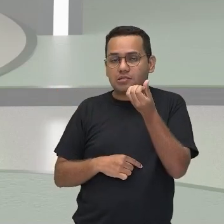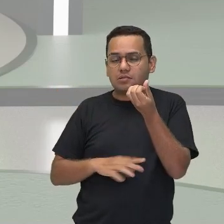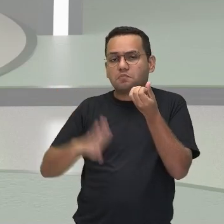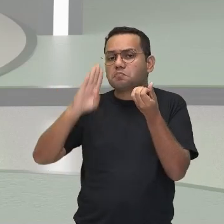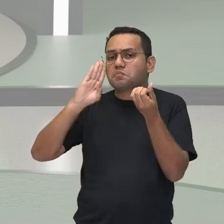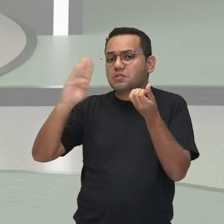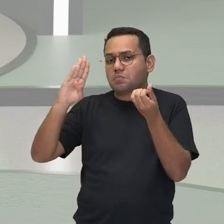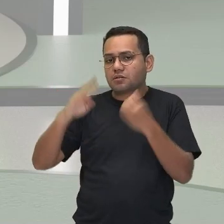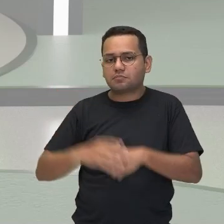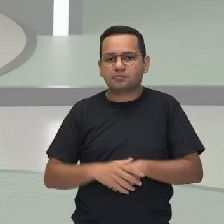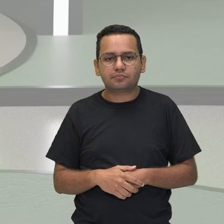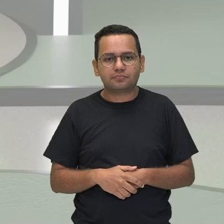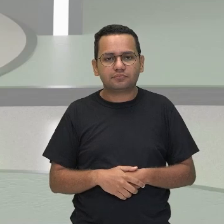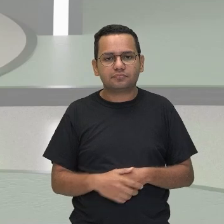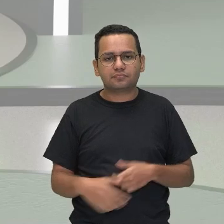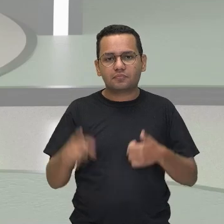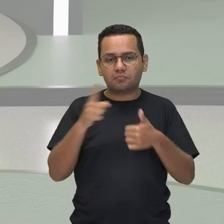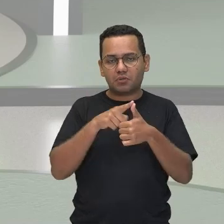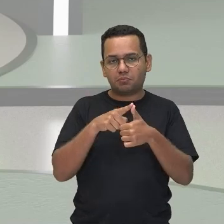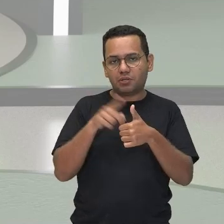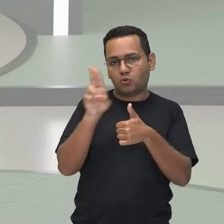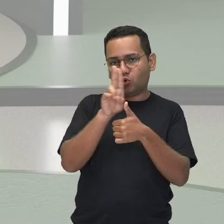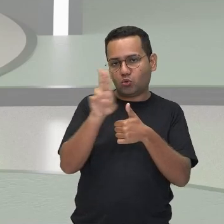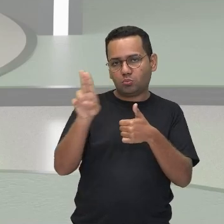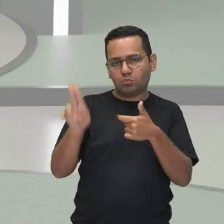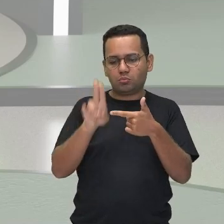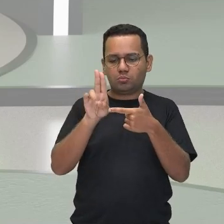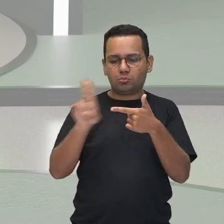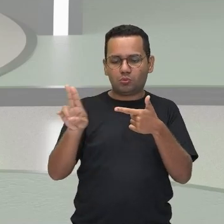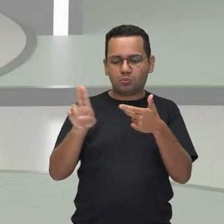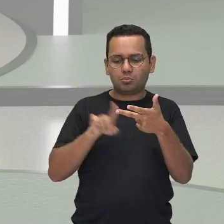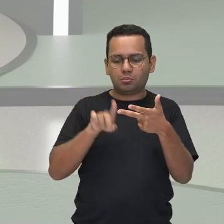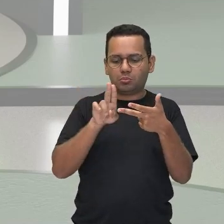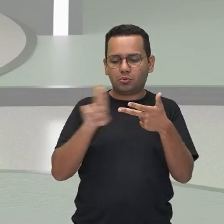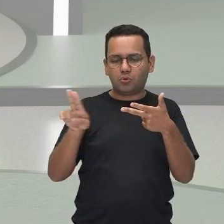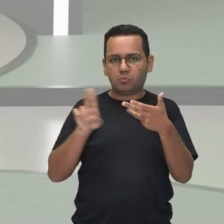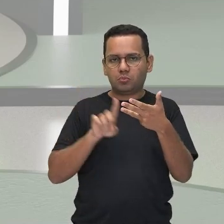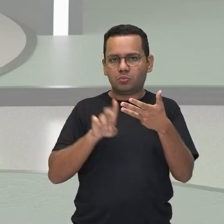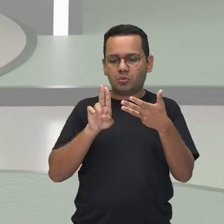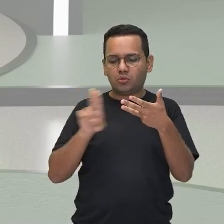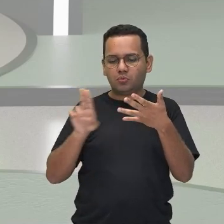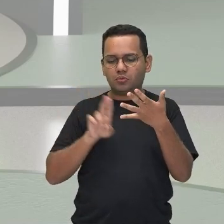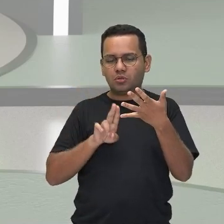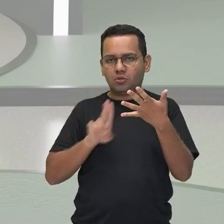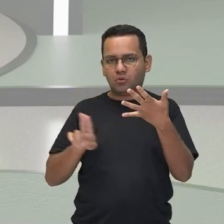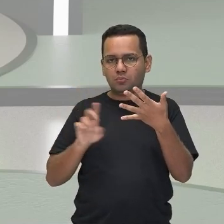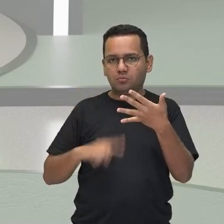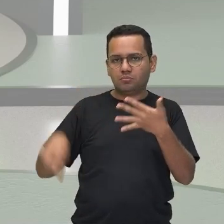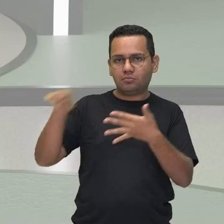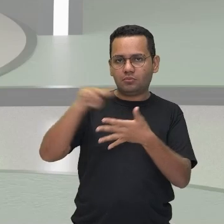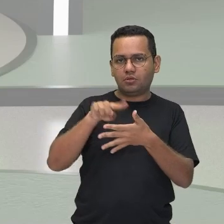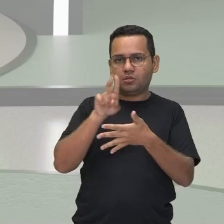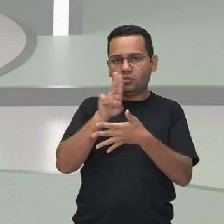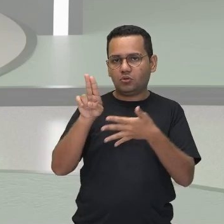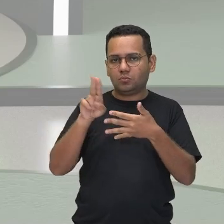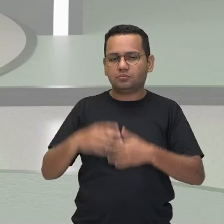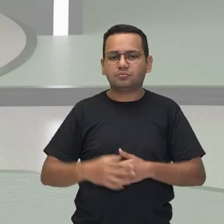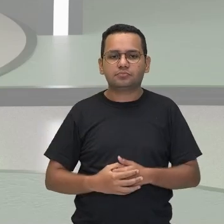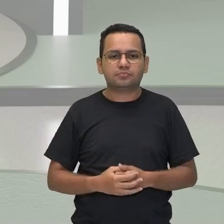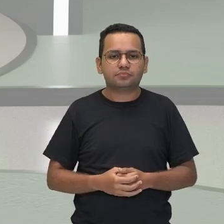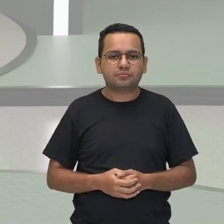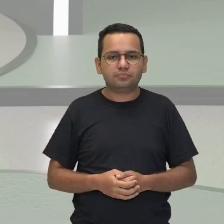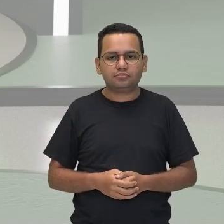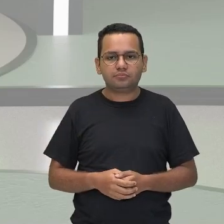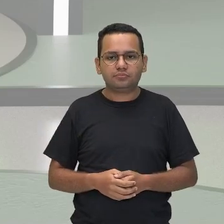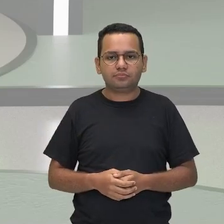principais: a decantação, filtração, centrifugação, sedimentação,